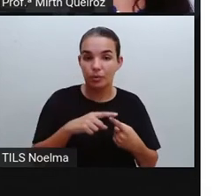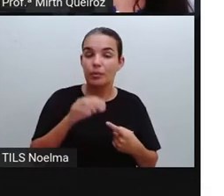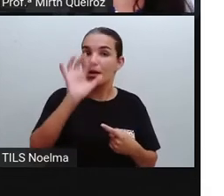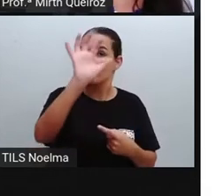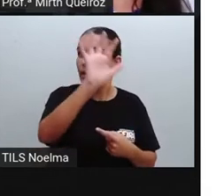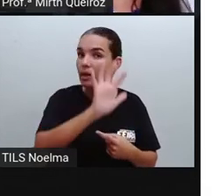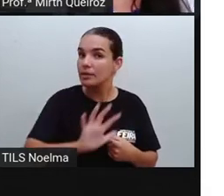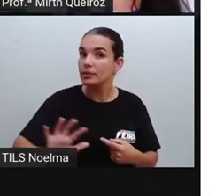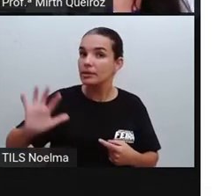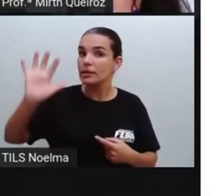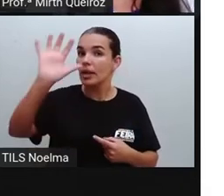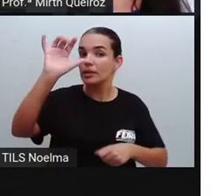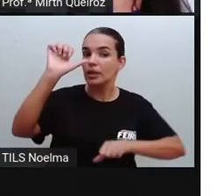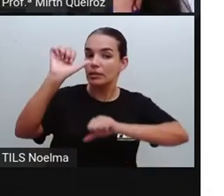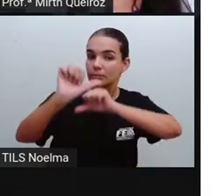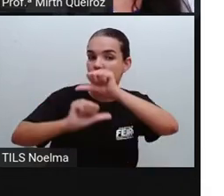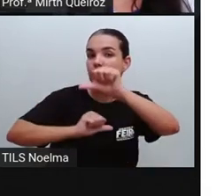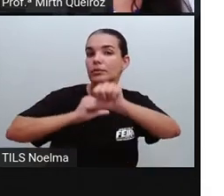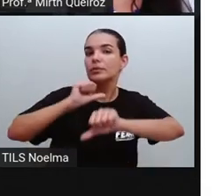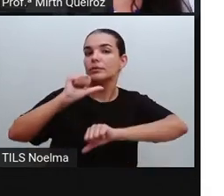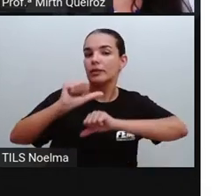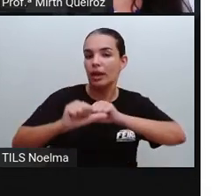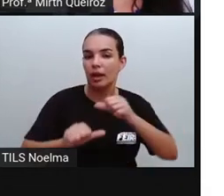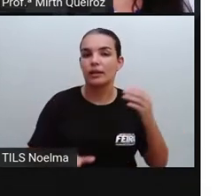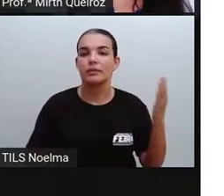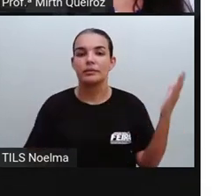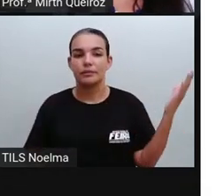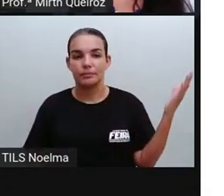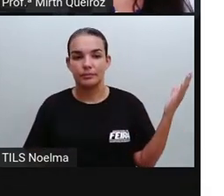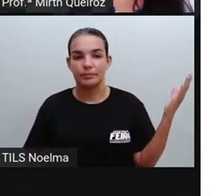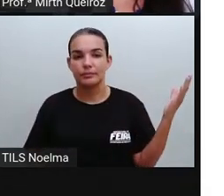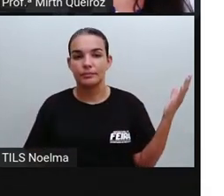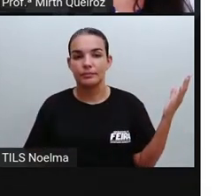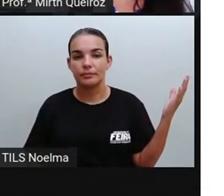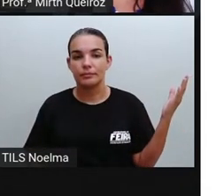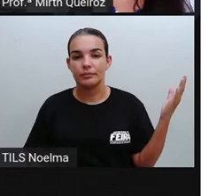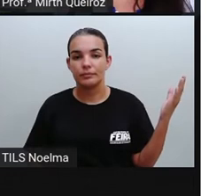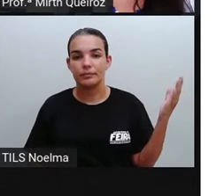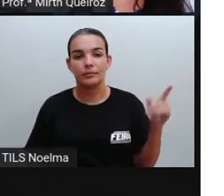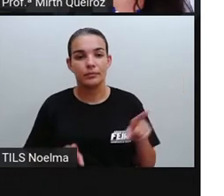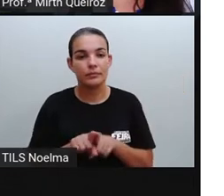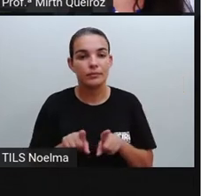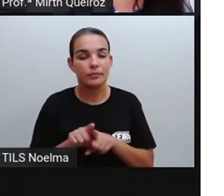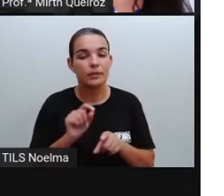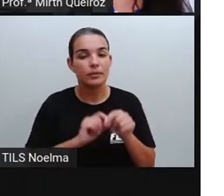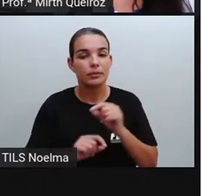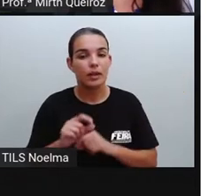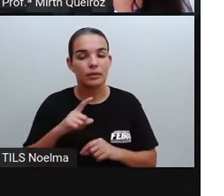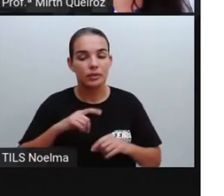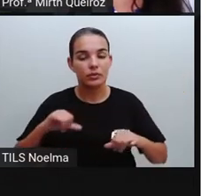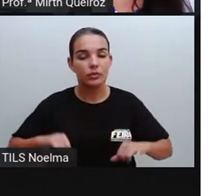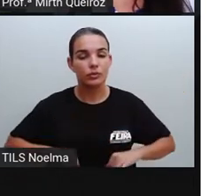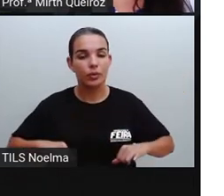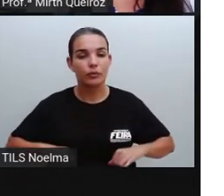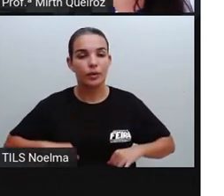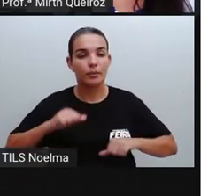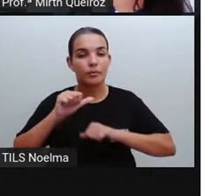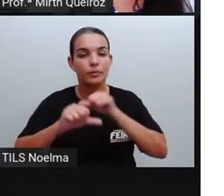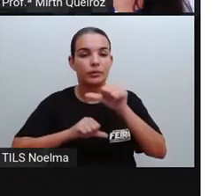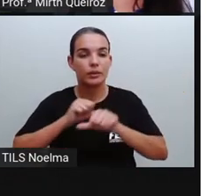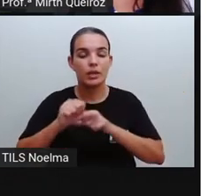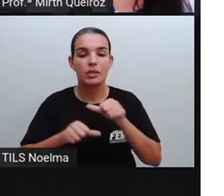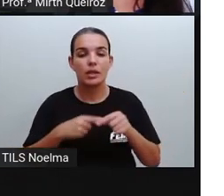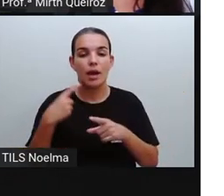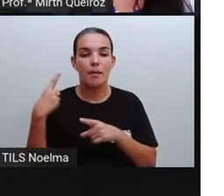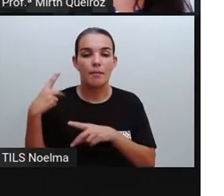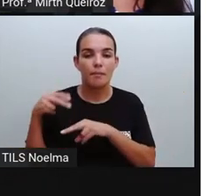modificada, ou também chamada de paisagem humanizada, que vai sofrer alteração devido à ação do homem, né? As